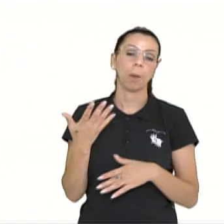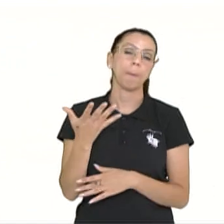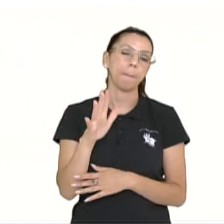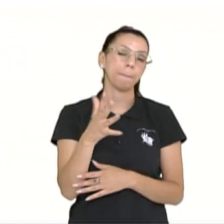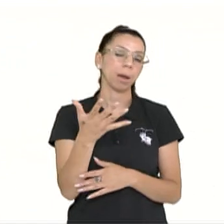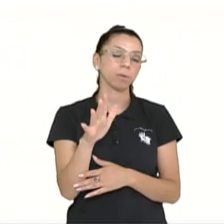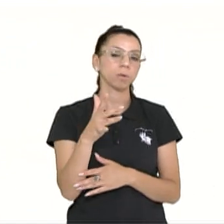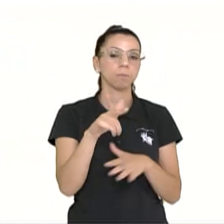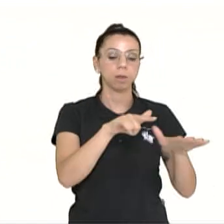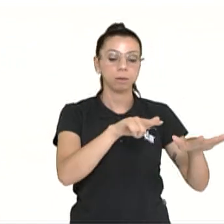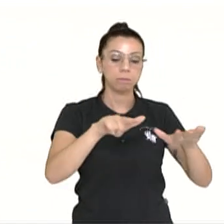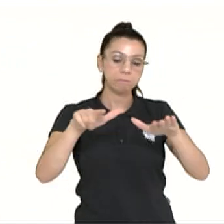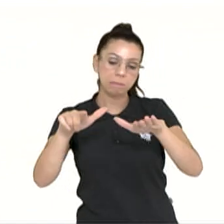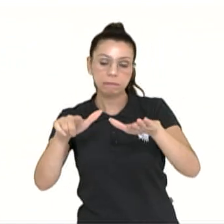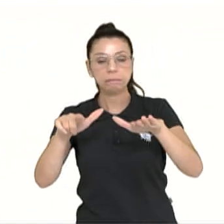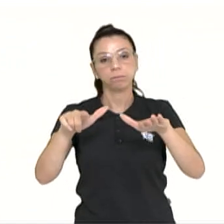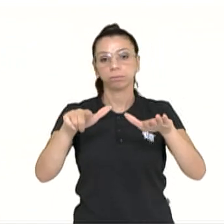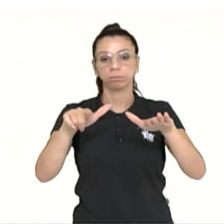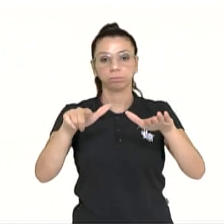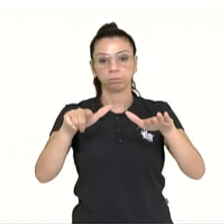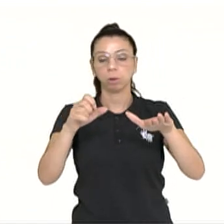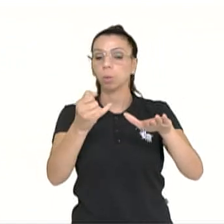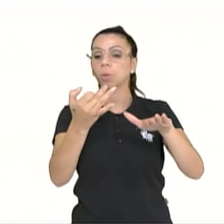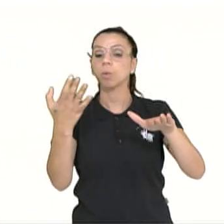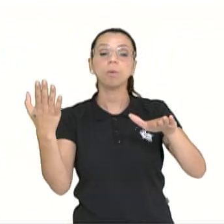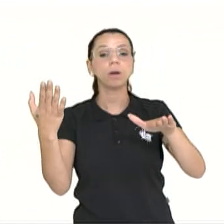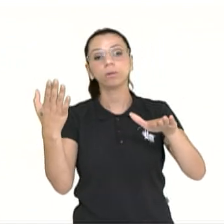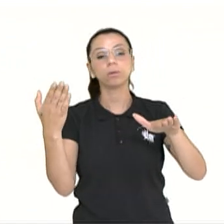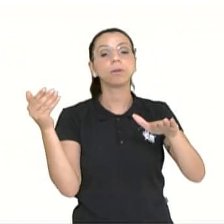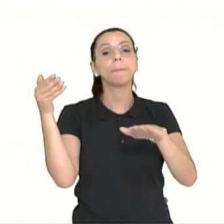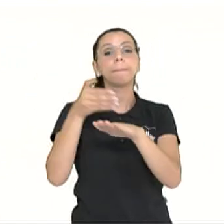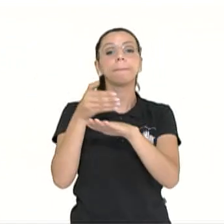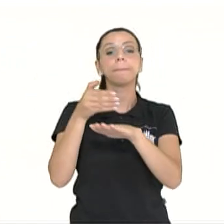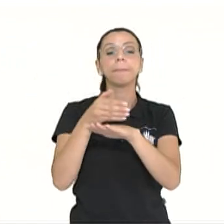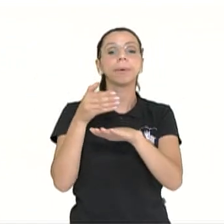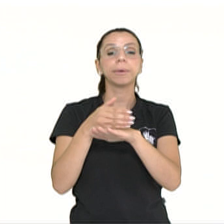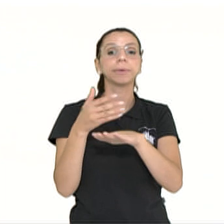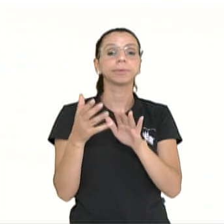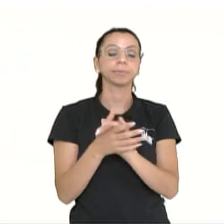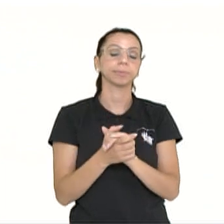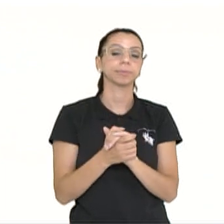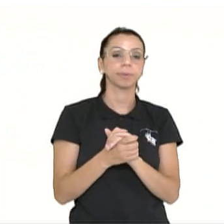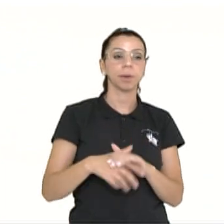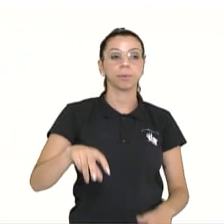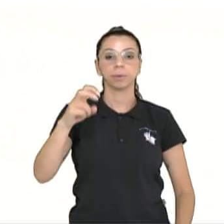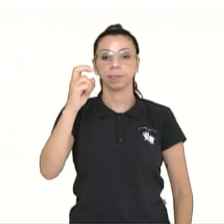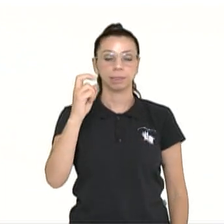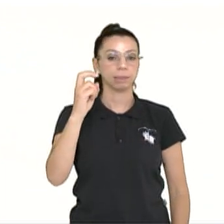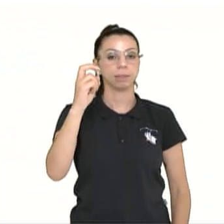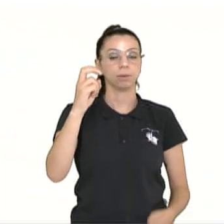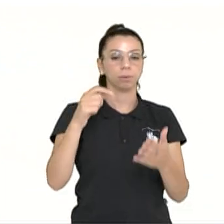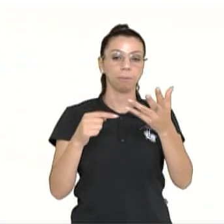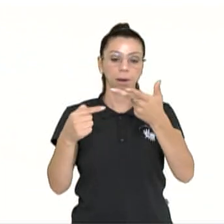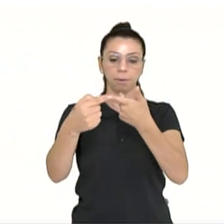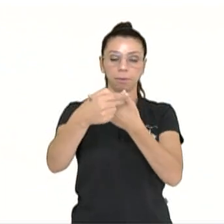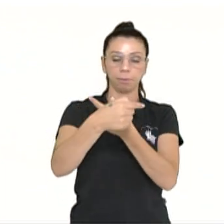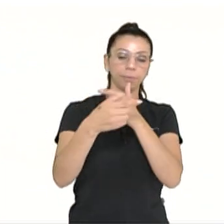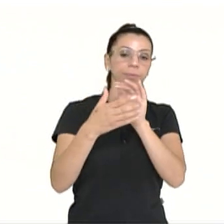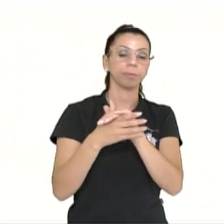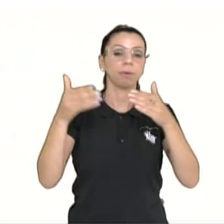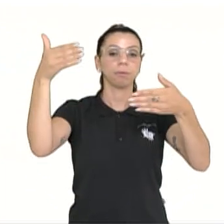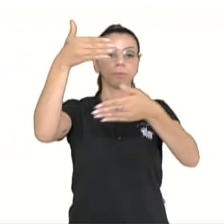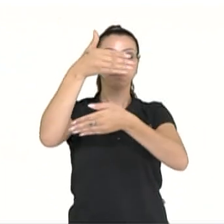nessa semana foi de aproximadamente quanto? Então, aqui vocês têm 5 alternativas. Eu vou deixar para vocês aqui na